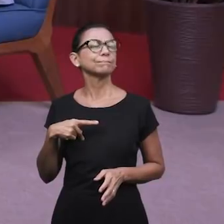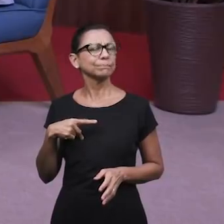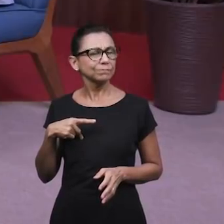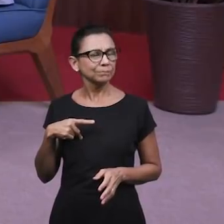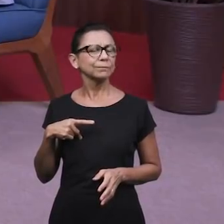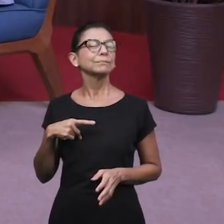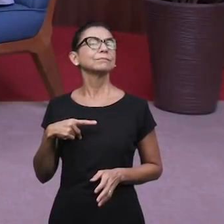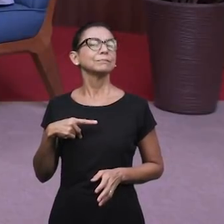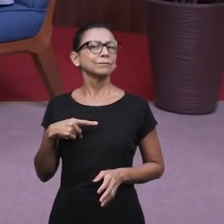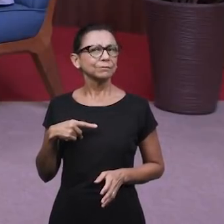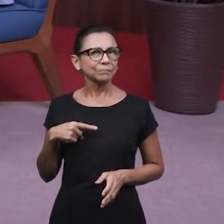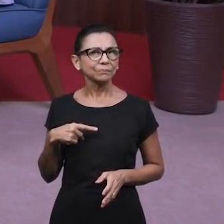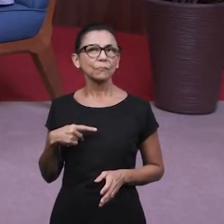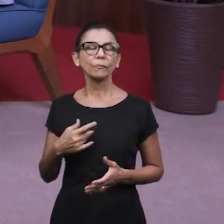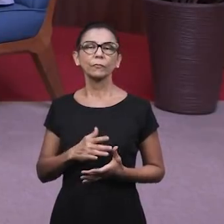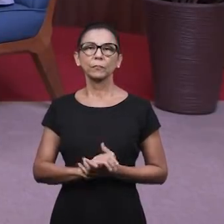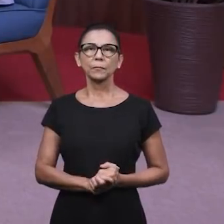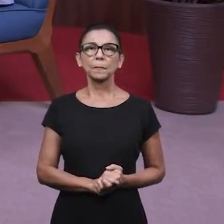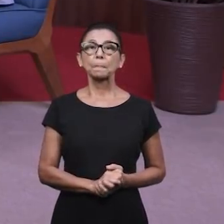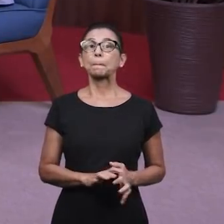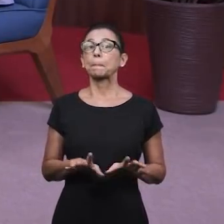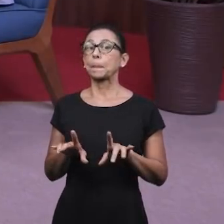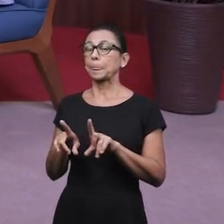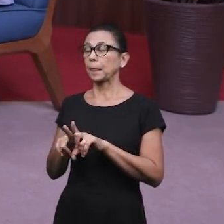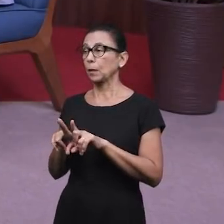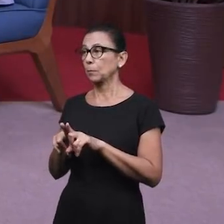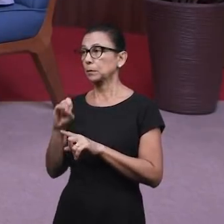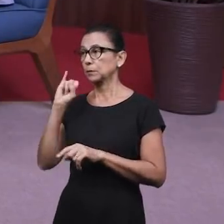outra coisa, Josias,